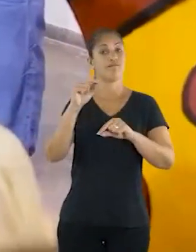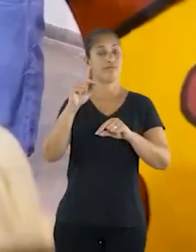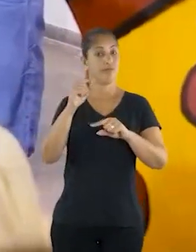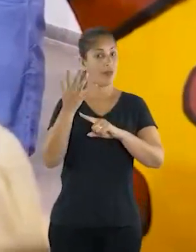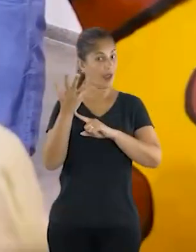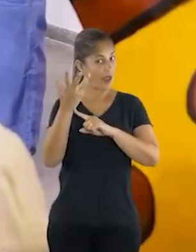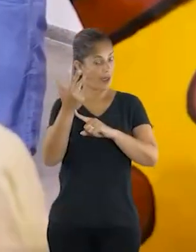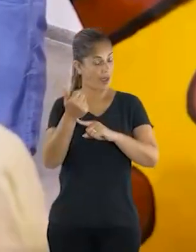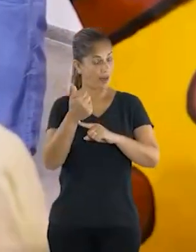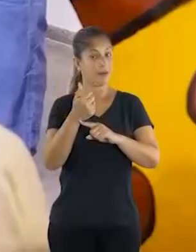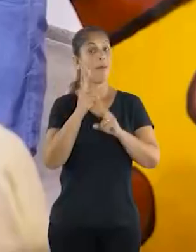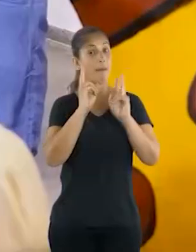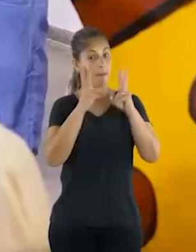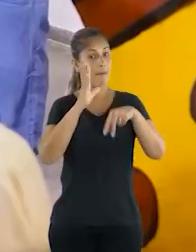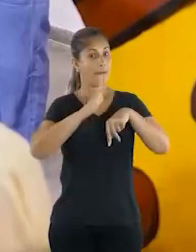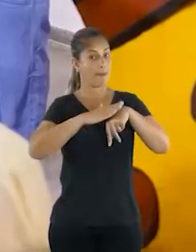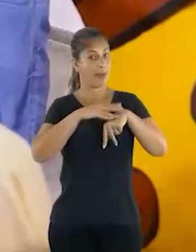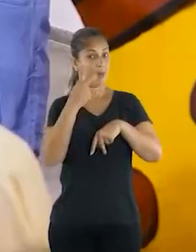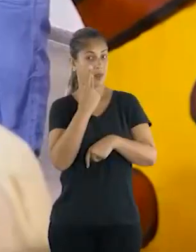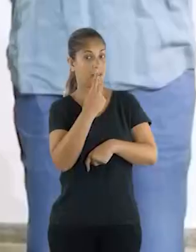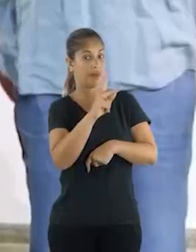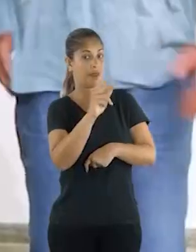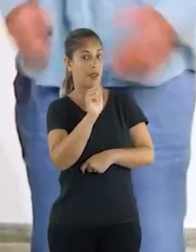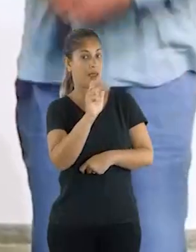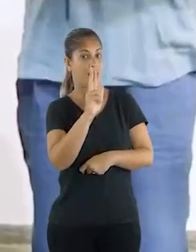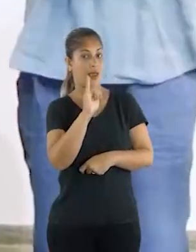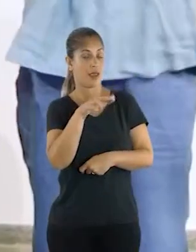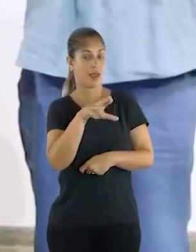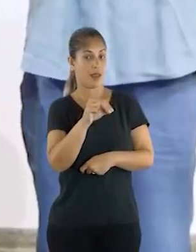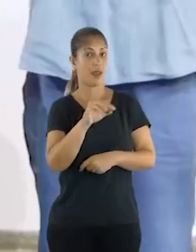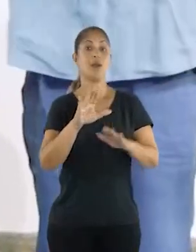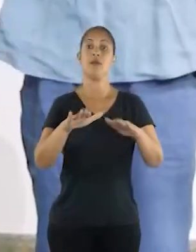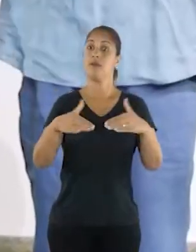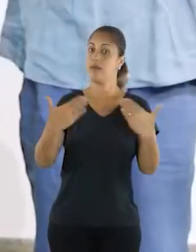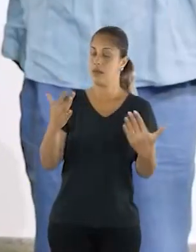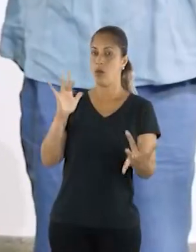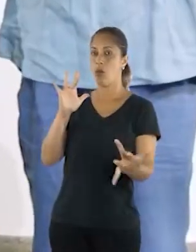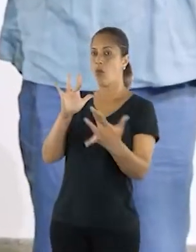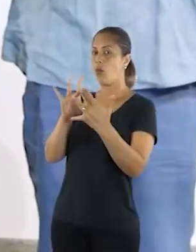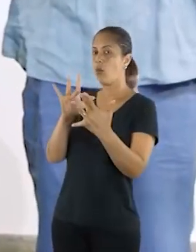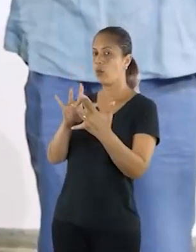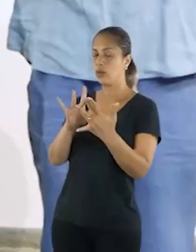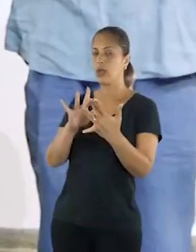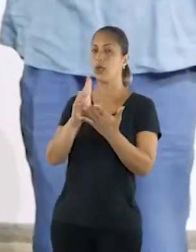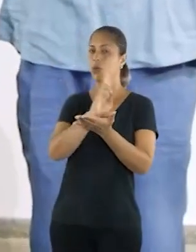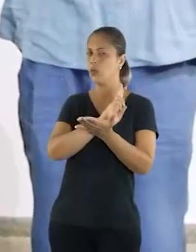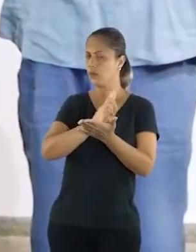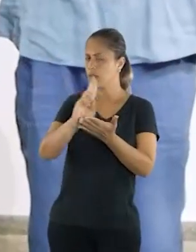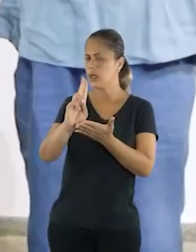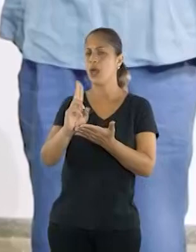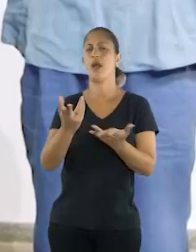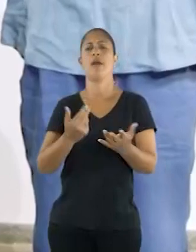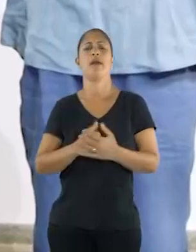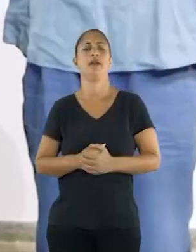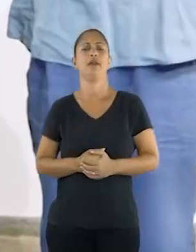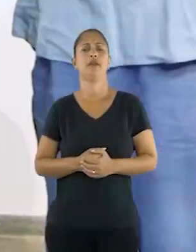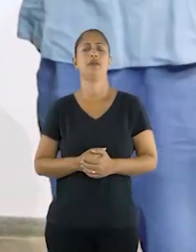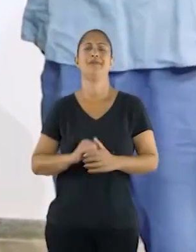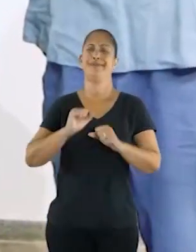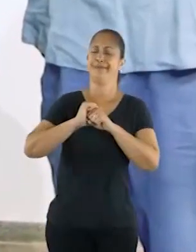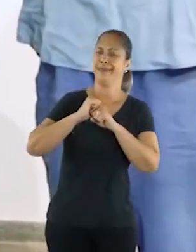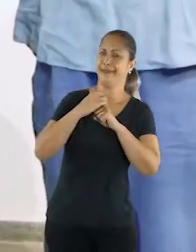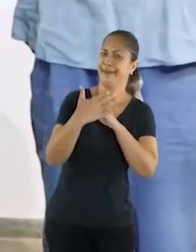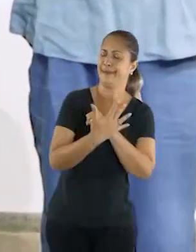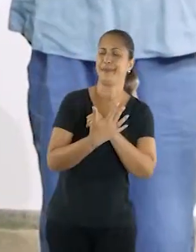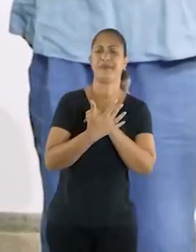selecionadas pelo próprio Ariano. E aí a gente, então, entrou em contato com a universidade,